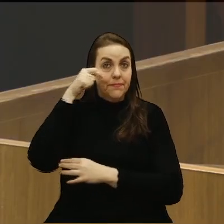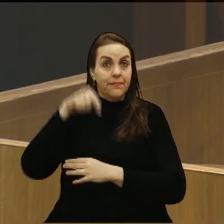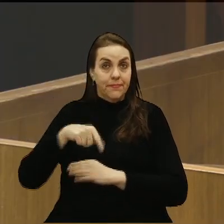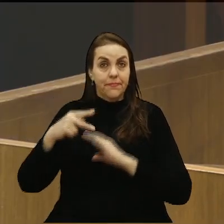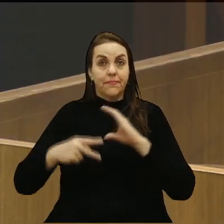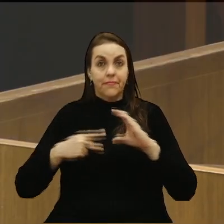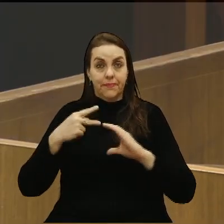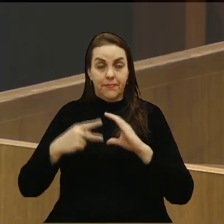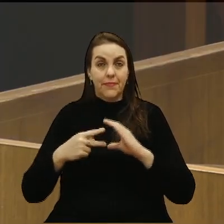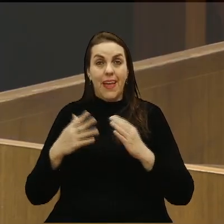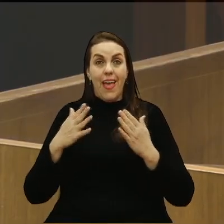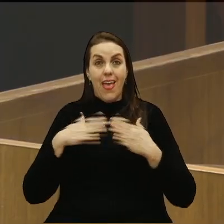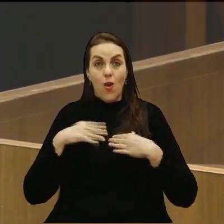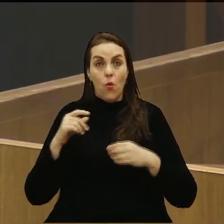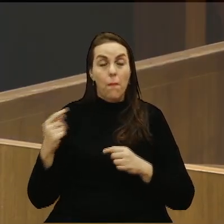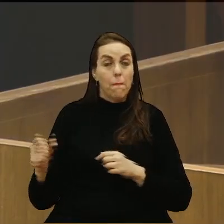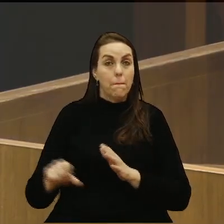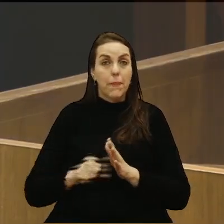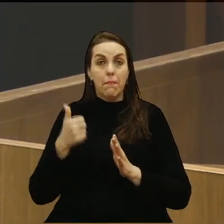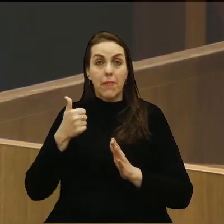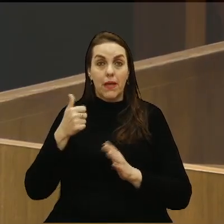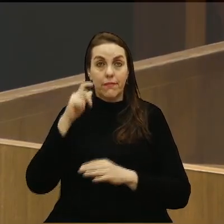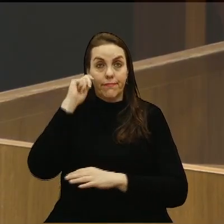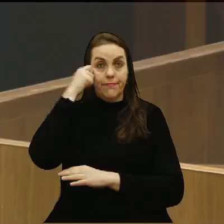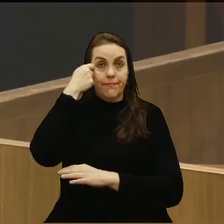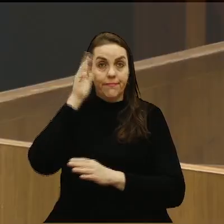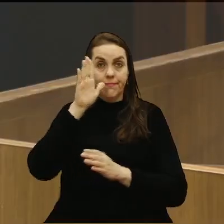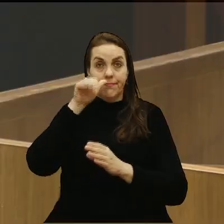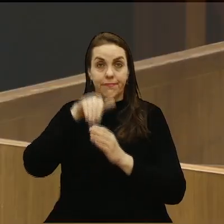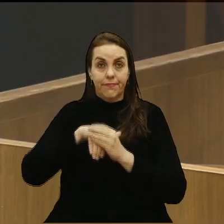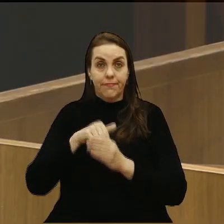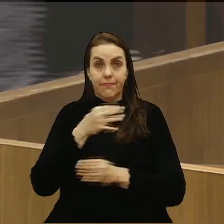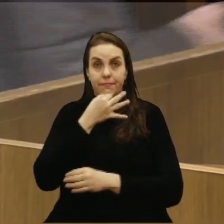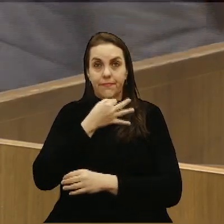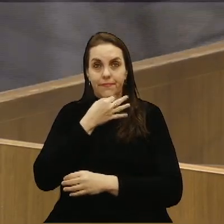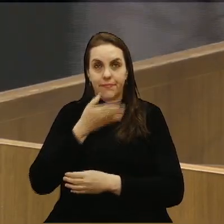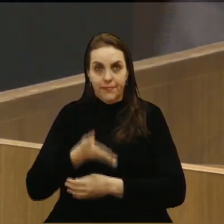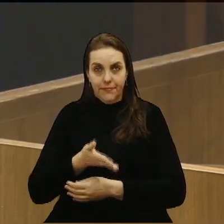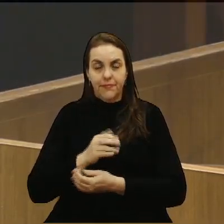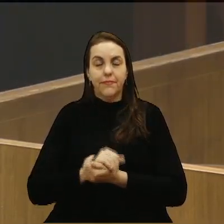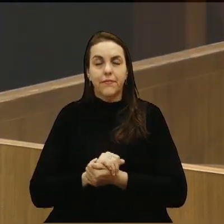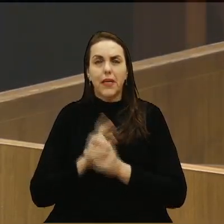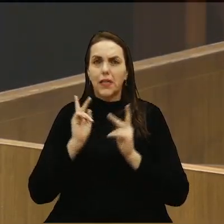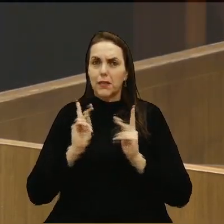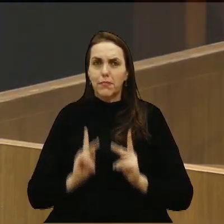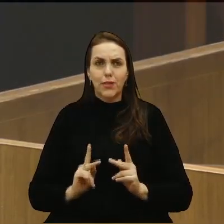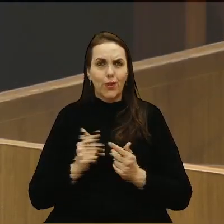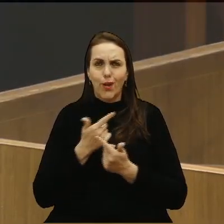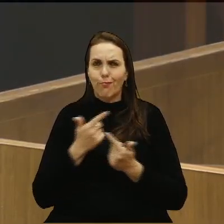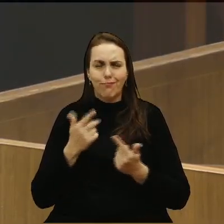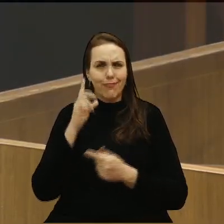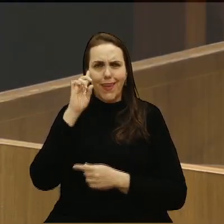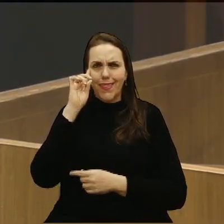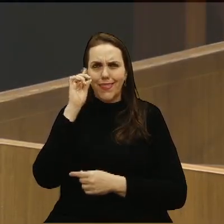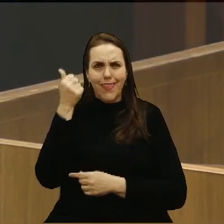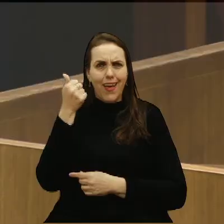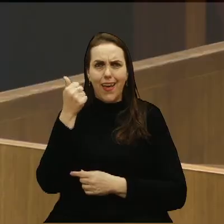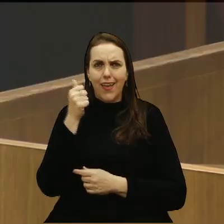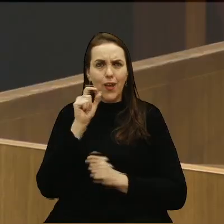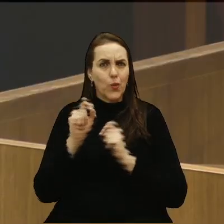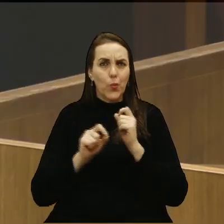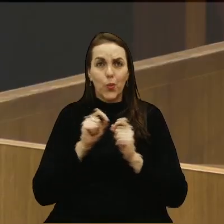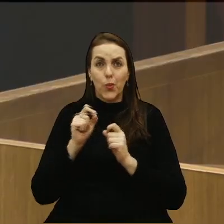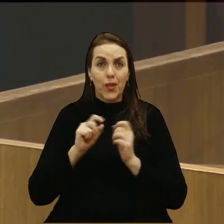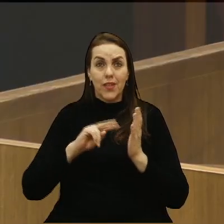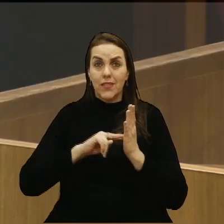Libardi, fui o primeiro vereador negro eleito em Caxias do Sul, e as pessoas não têm noção e a dimensão do que isso significou,